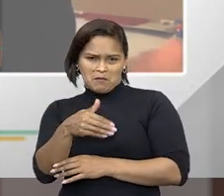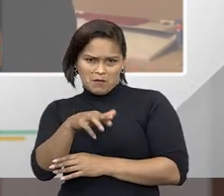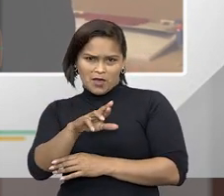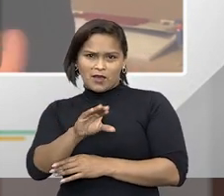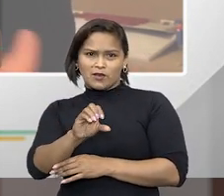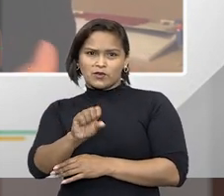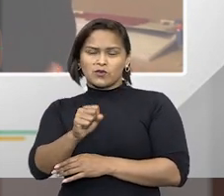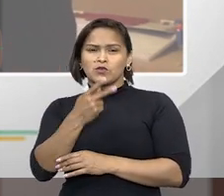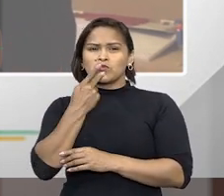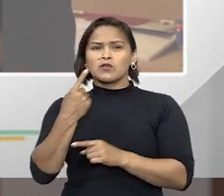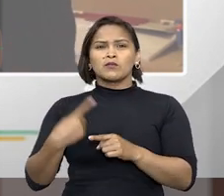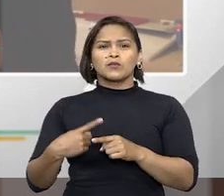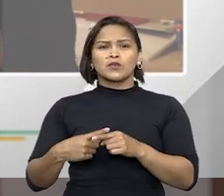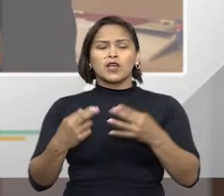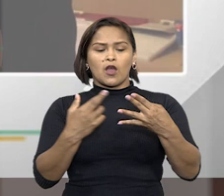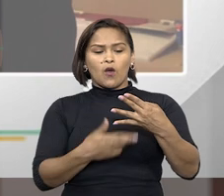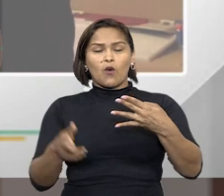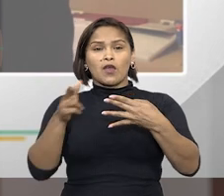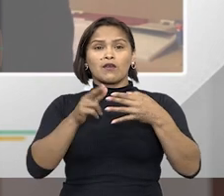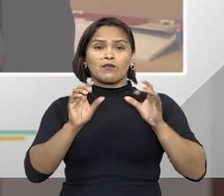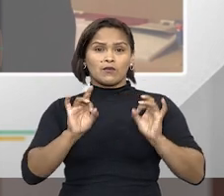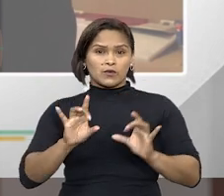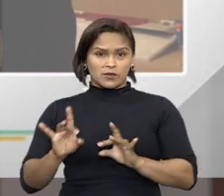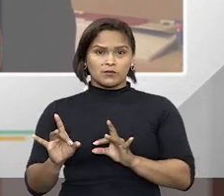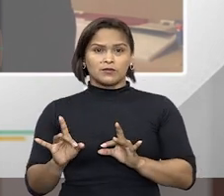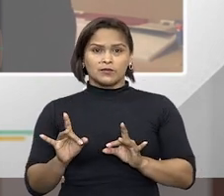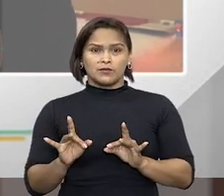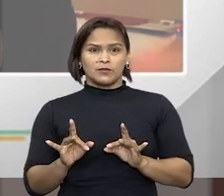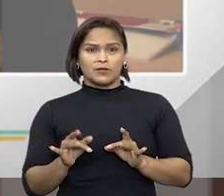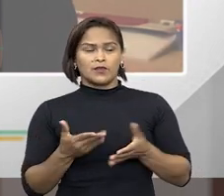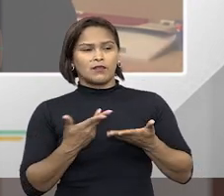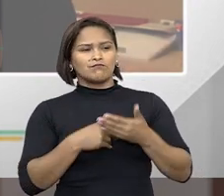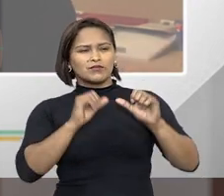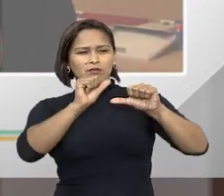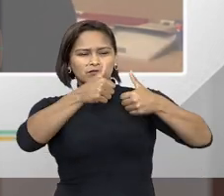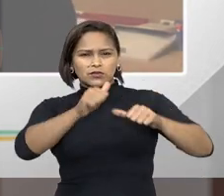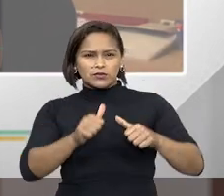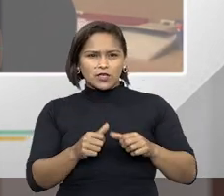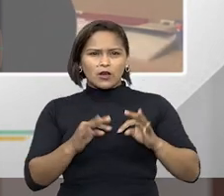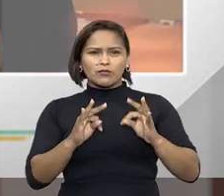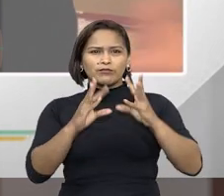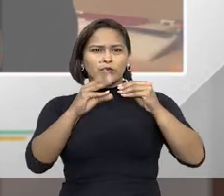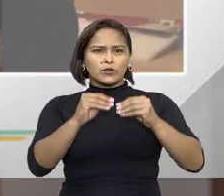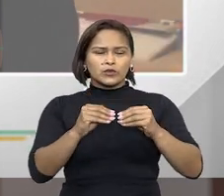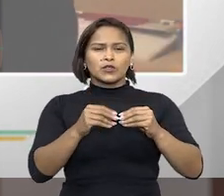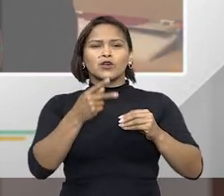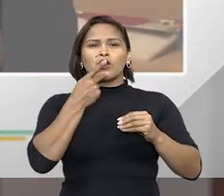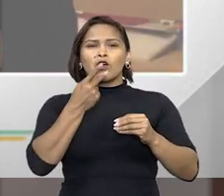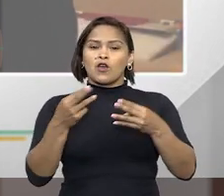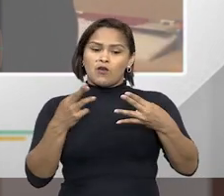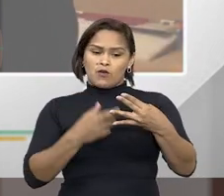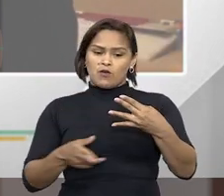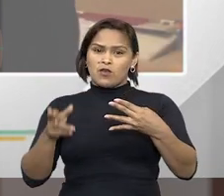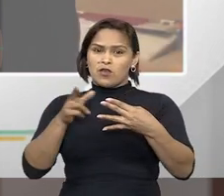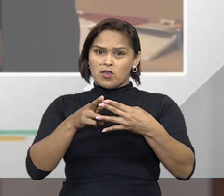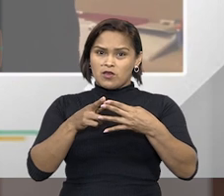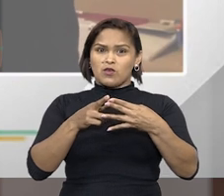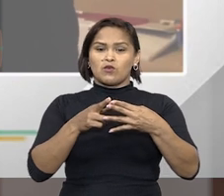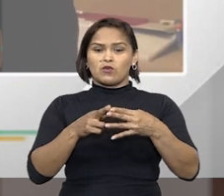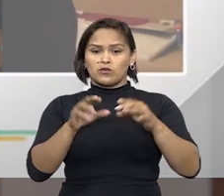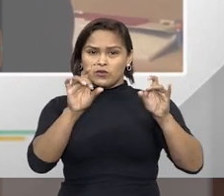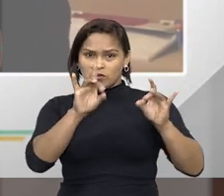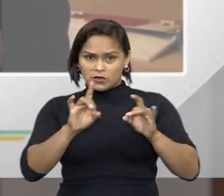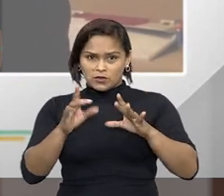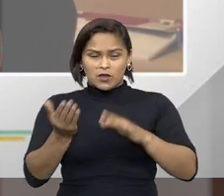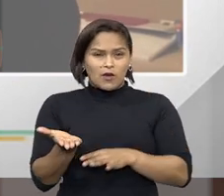questão do recurso especial, né, que desdobrou, portanto, o famoso recurso extraordinário